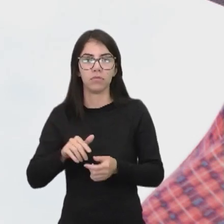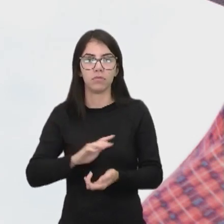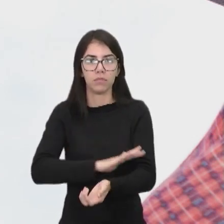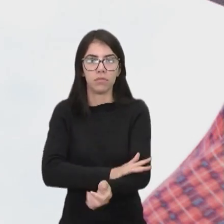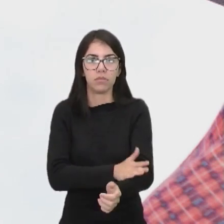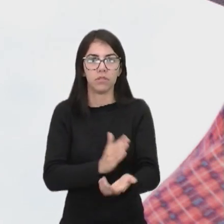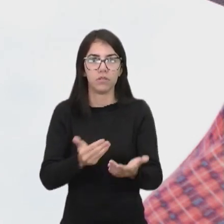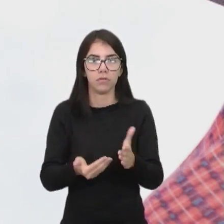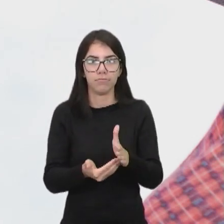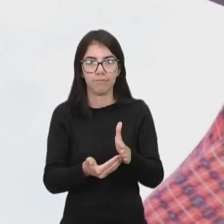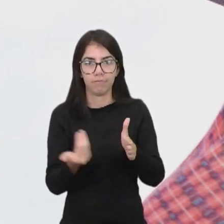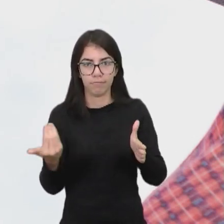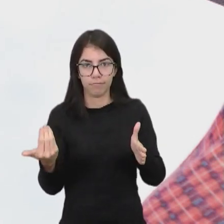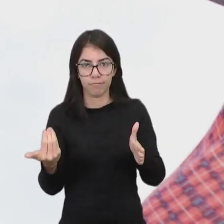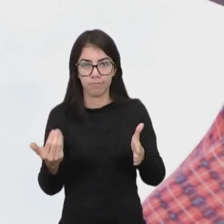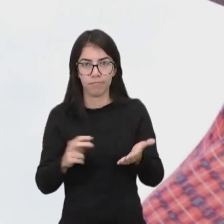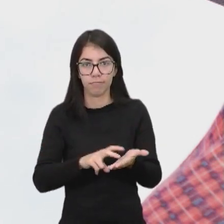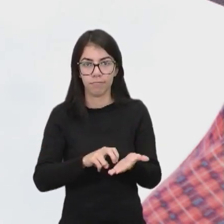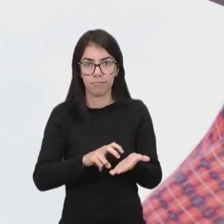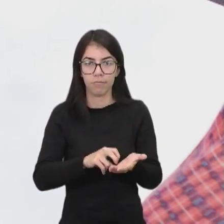próprio vocabulário, tá bom?